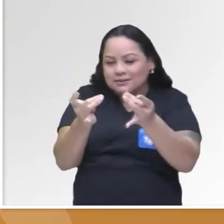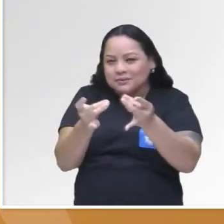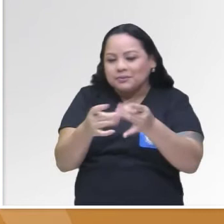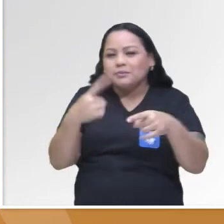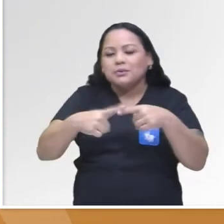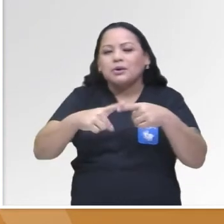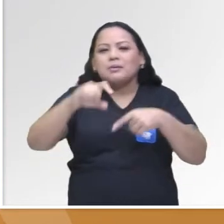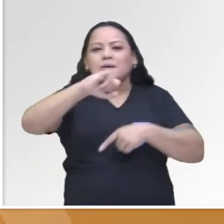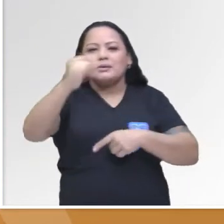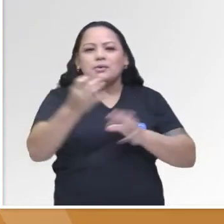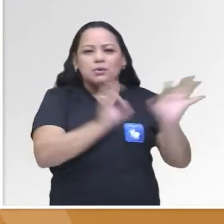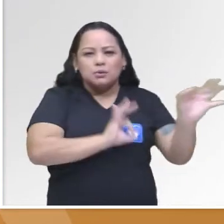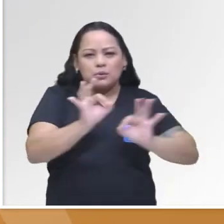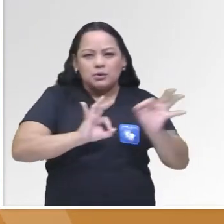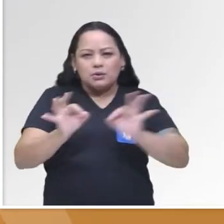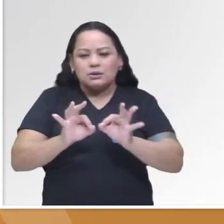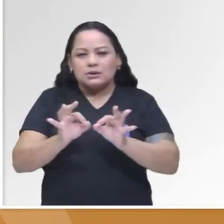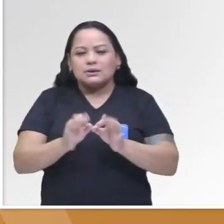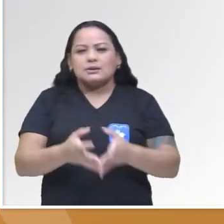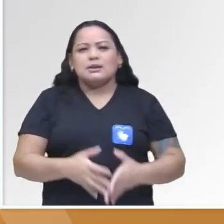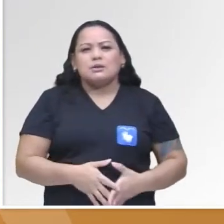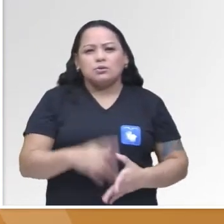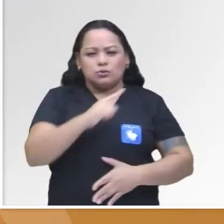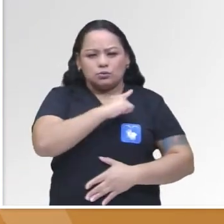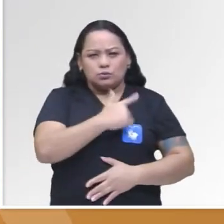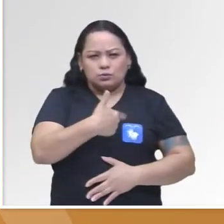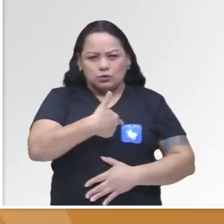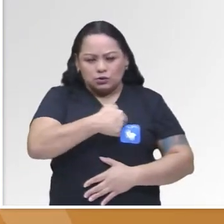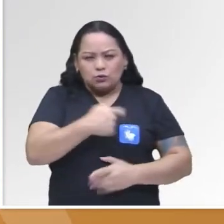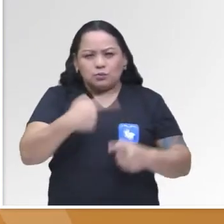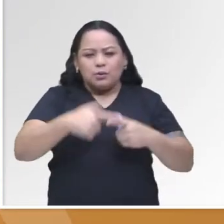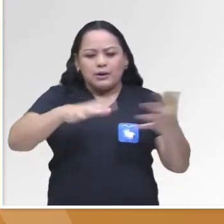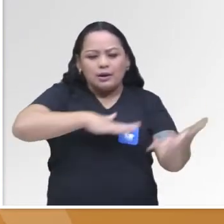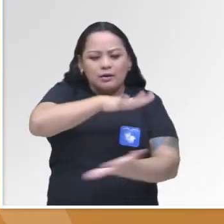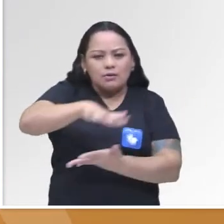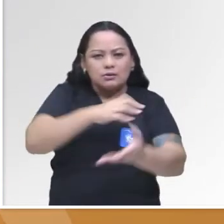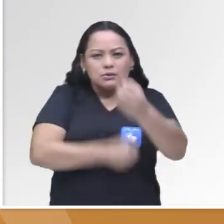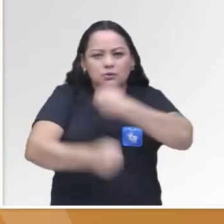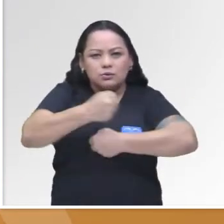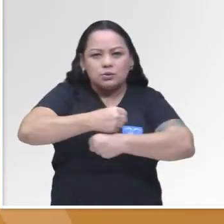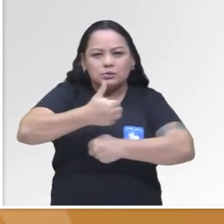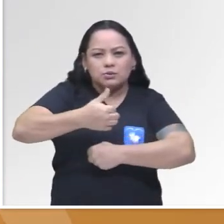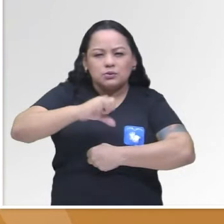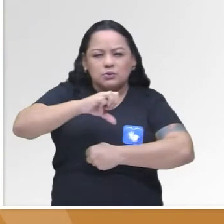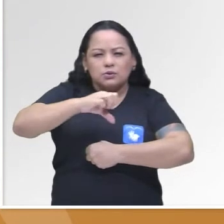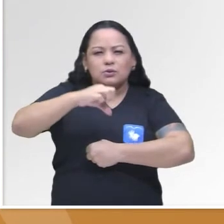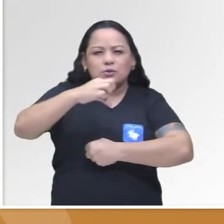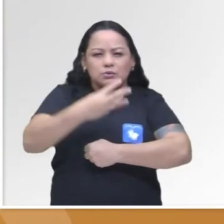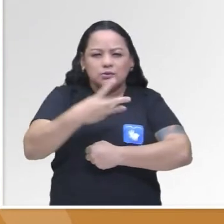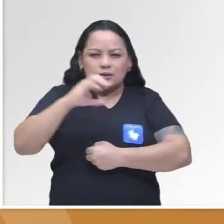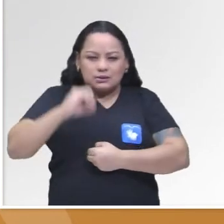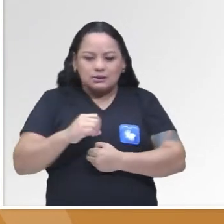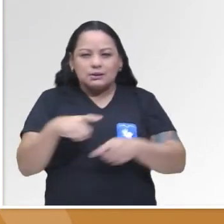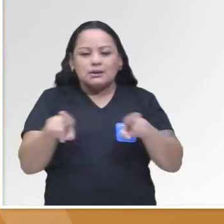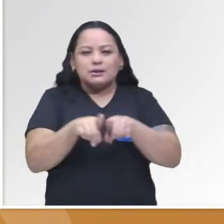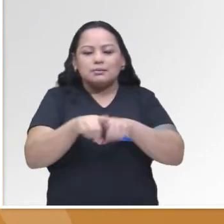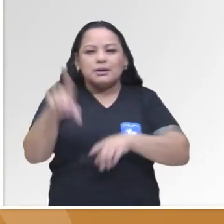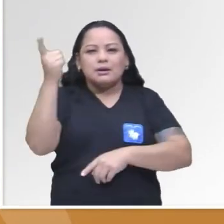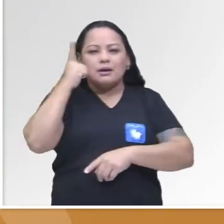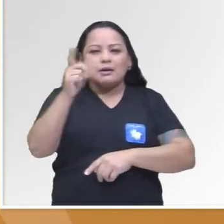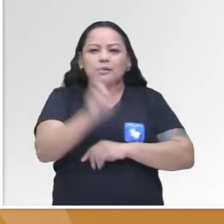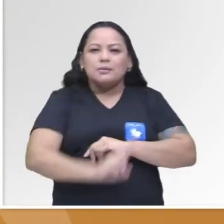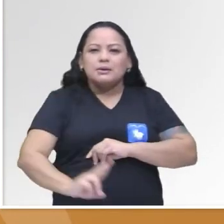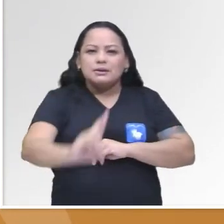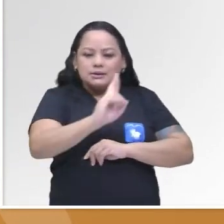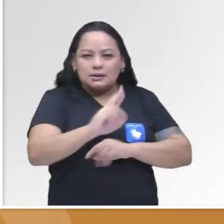participaram do processo de colocar Getúlio Vargas no poder através da Revolução de 30, eles também ganharam ali uma parcela de